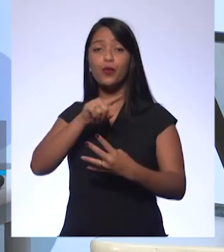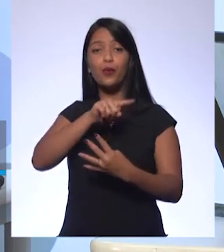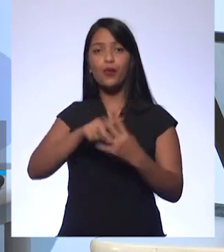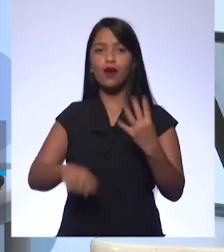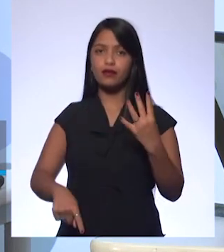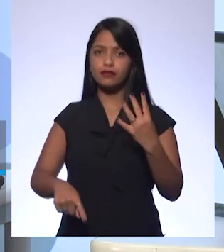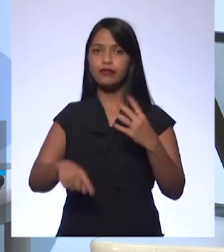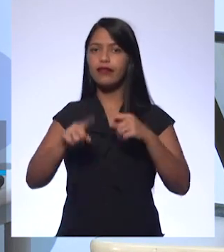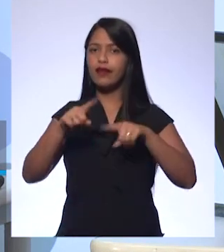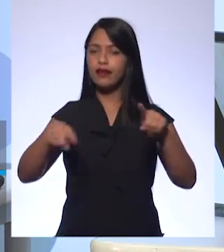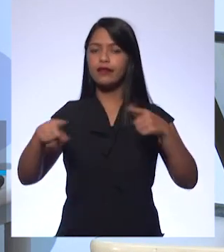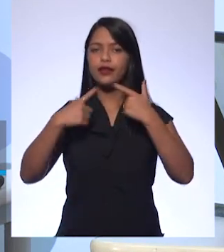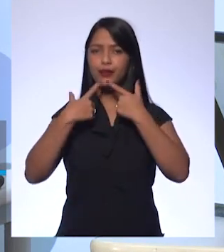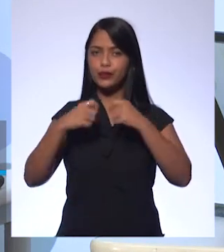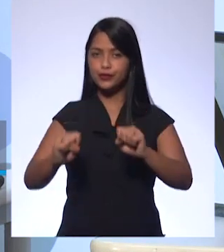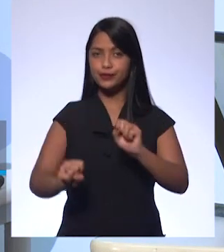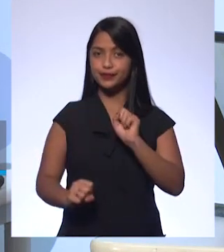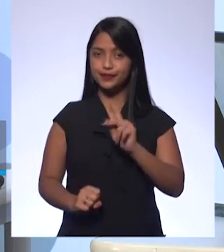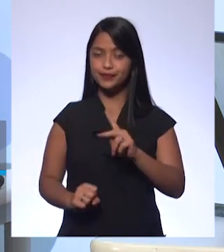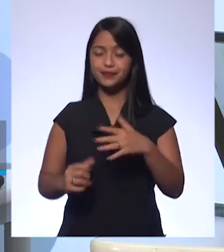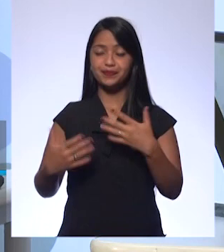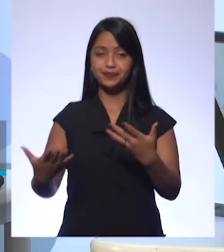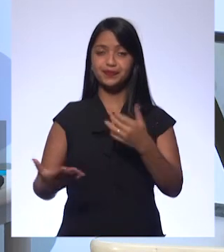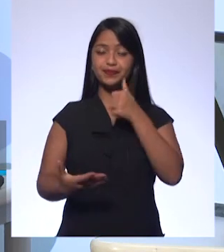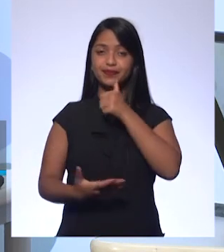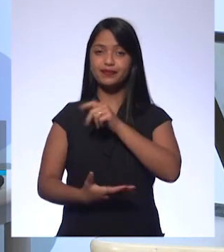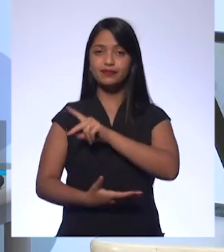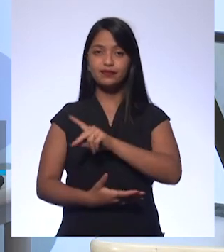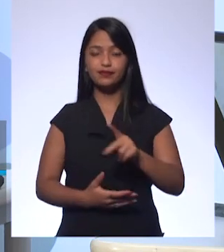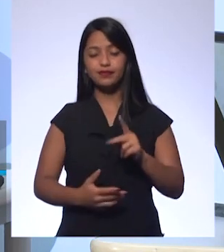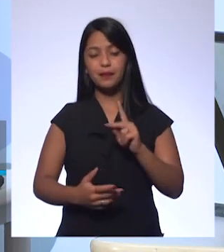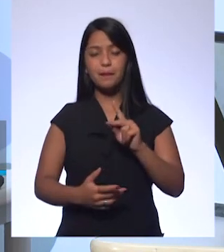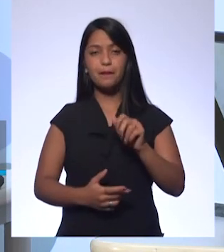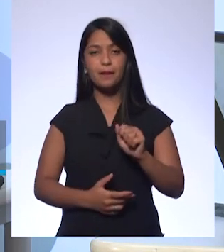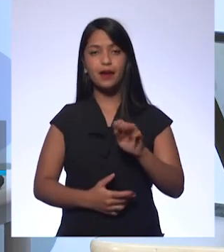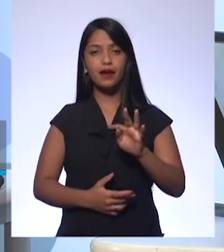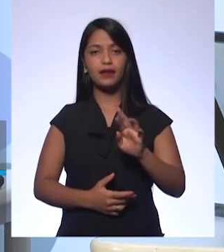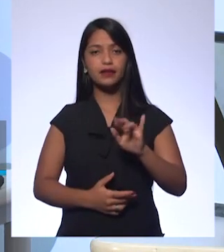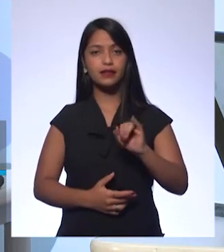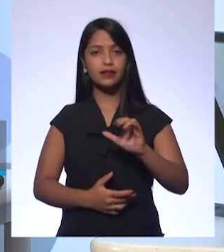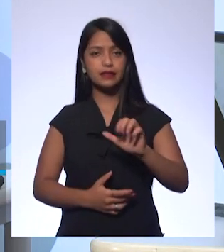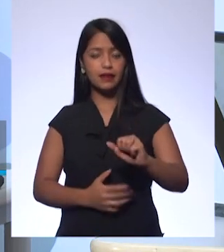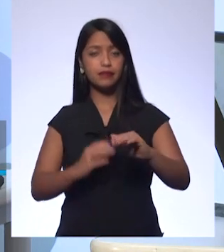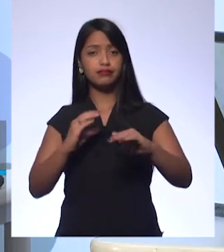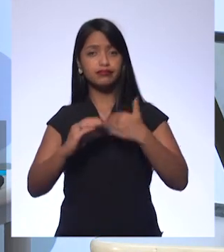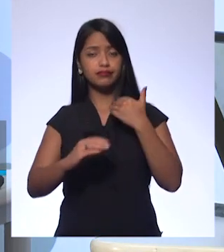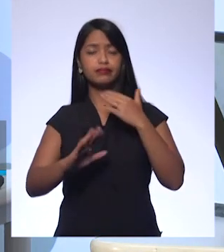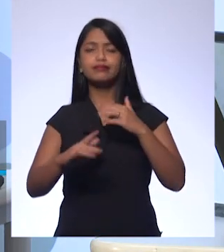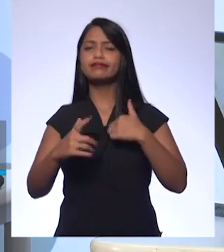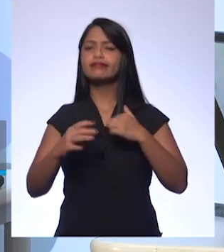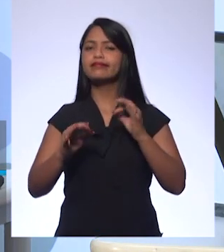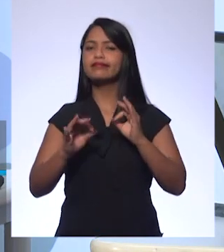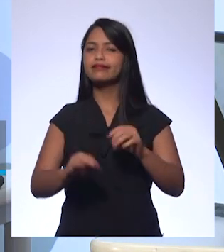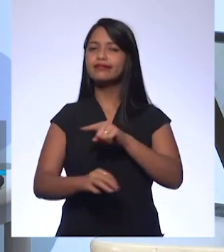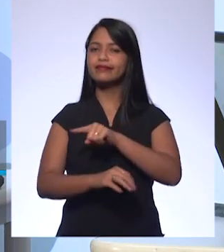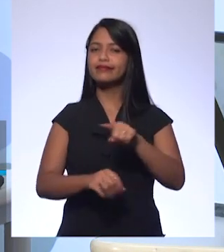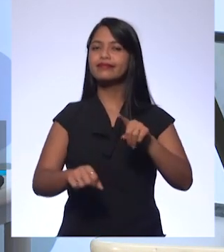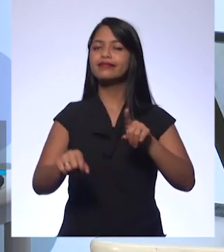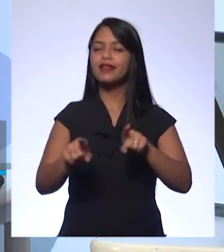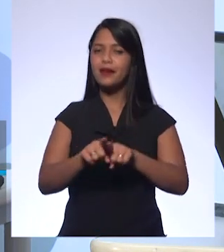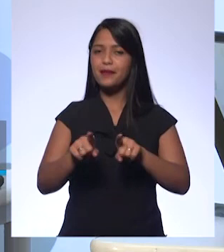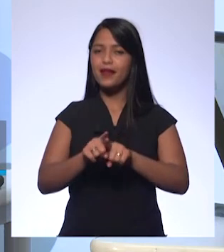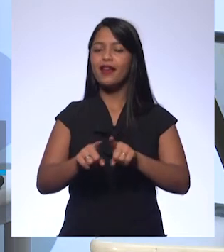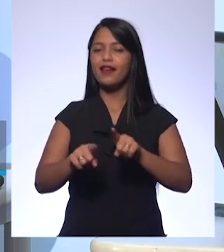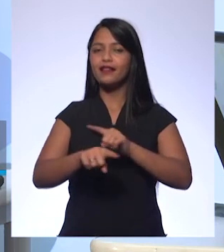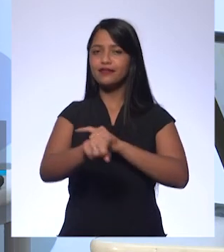aí linguísticas. Então, assim, a professora Patrícia mandou, mas eu tenho certeza que muitos de vocês também fizeram, que os alunos de vocês também fizeram